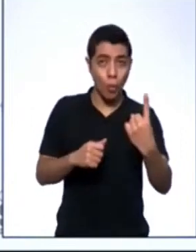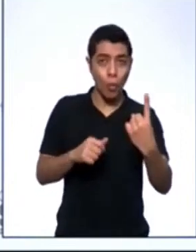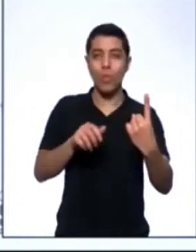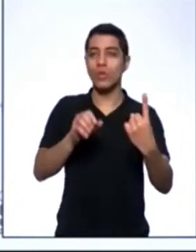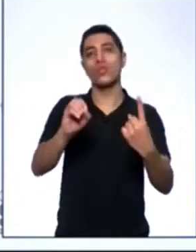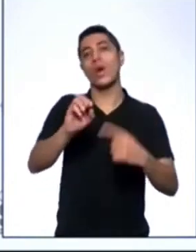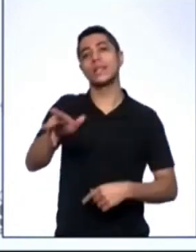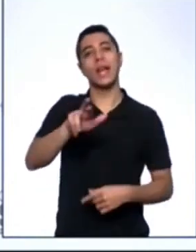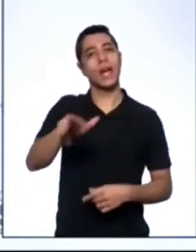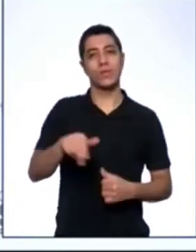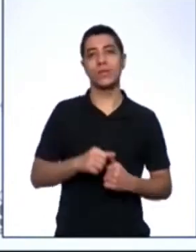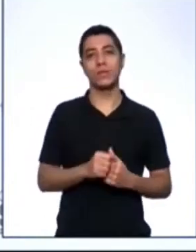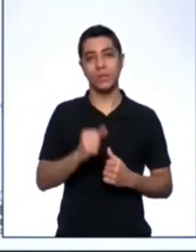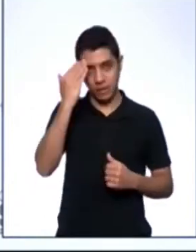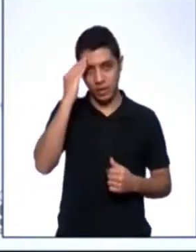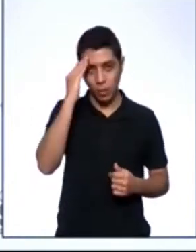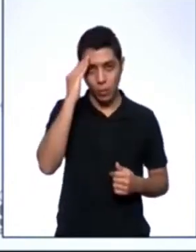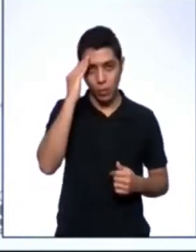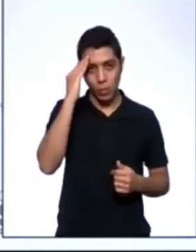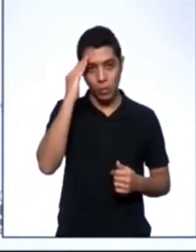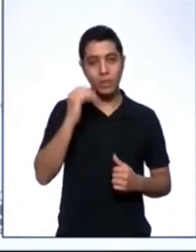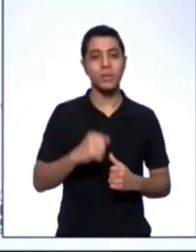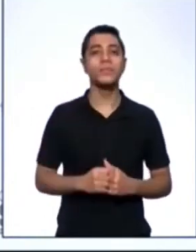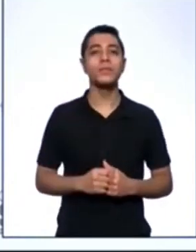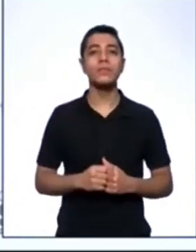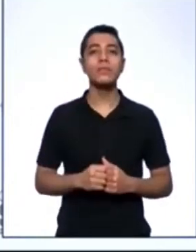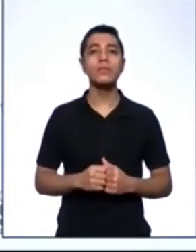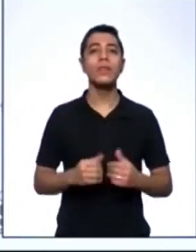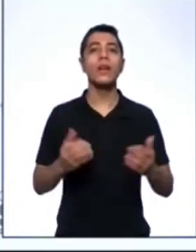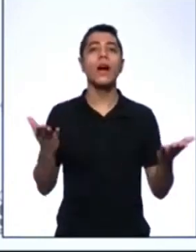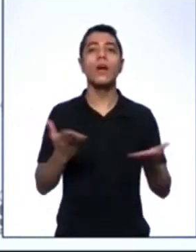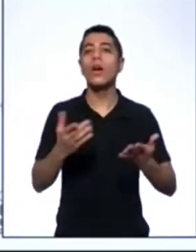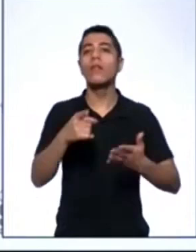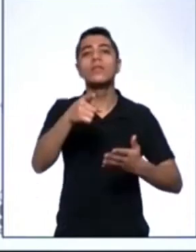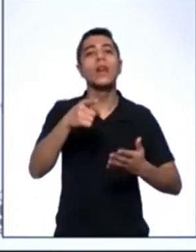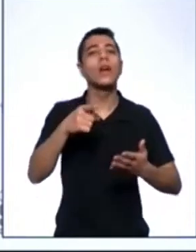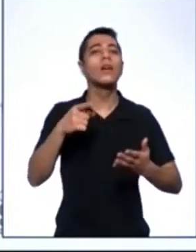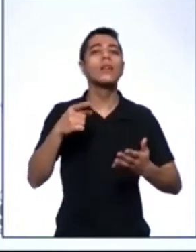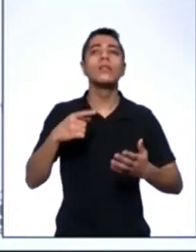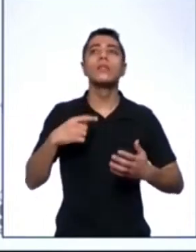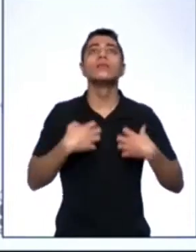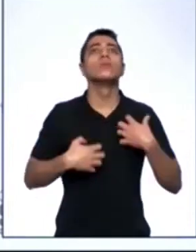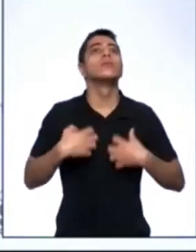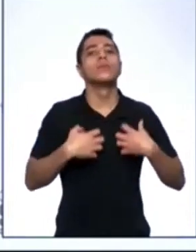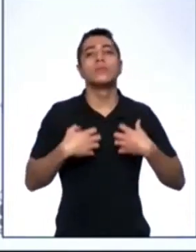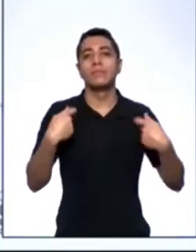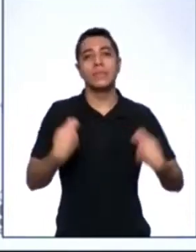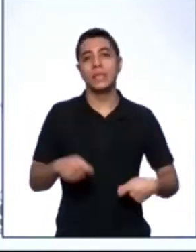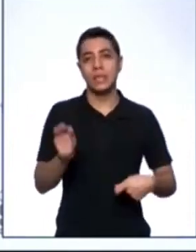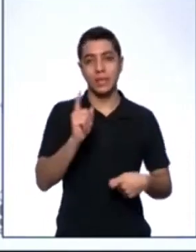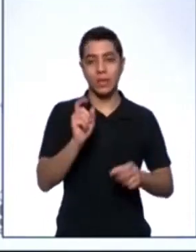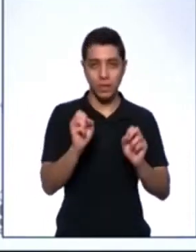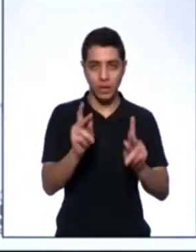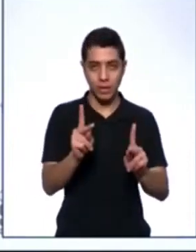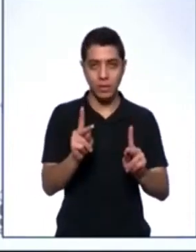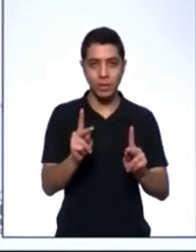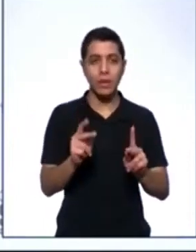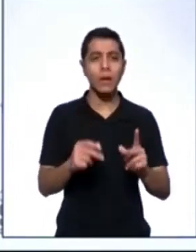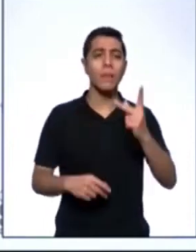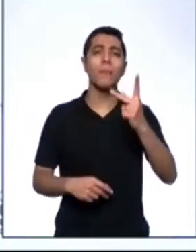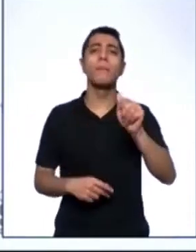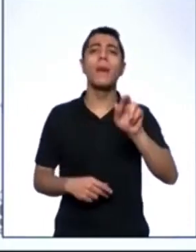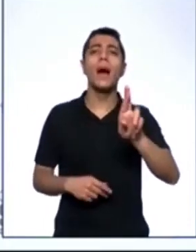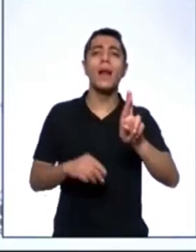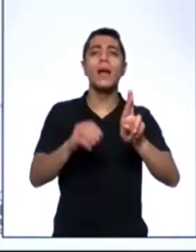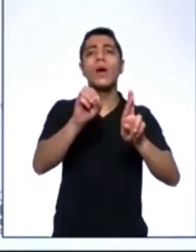15 por cento não é o zero por cento quando Leandro se ele traz Sim vamos lá que parou de nada é